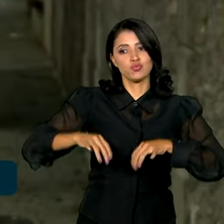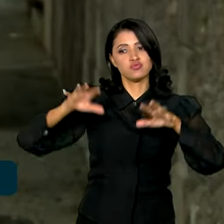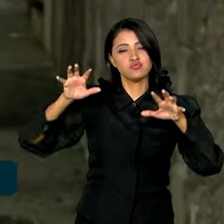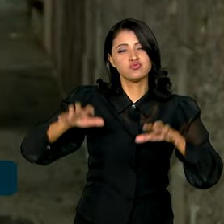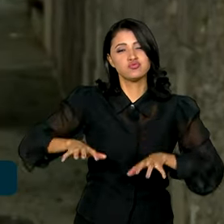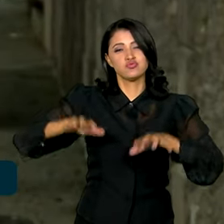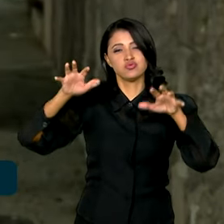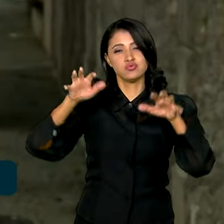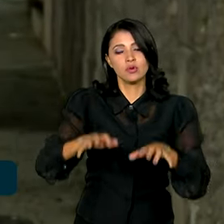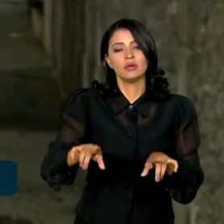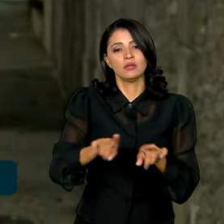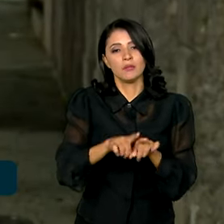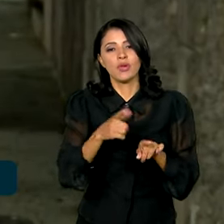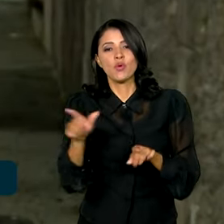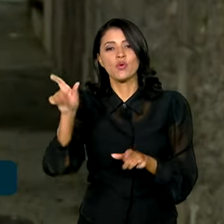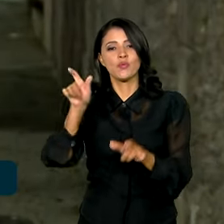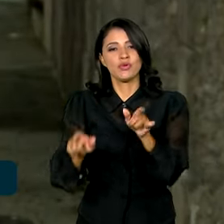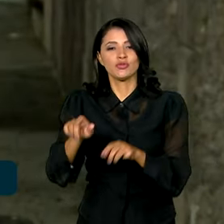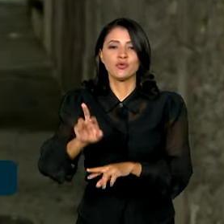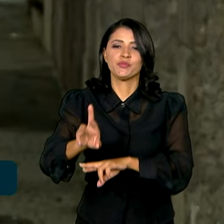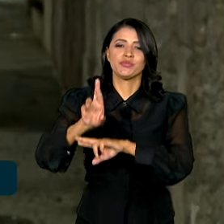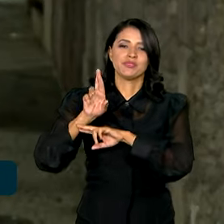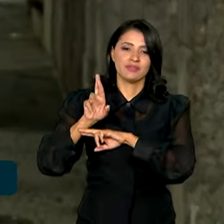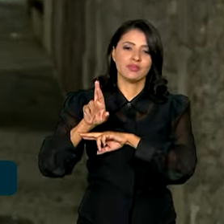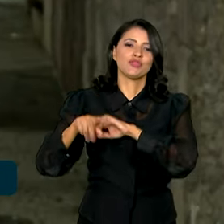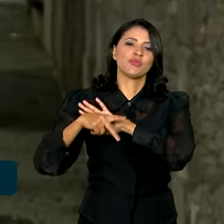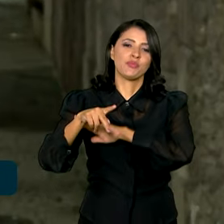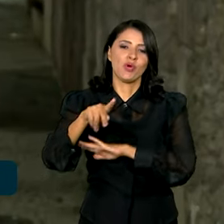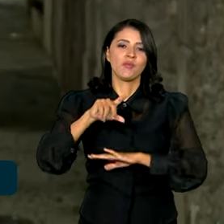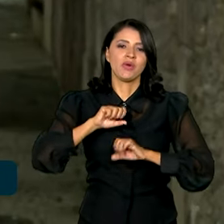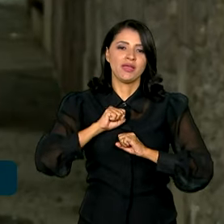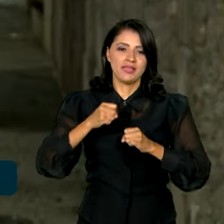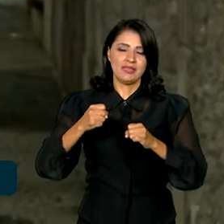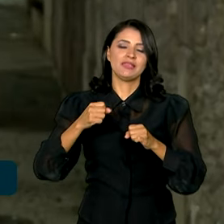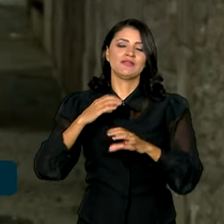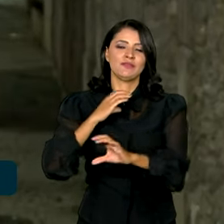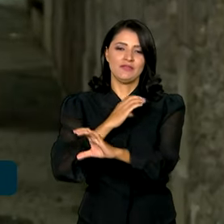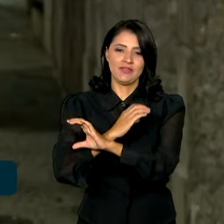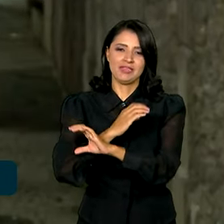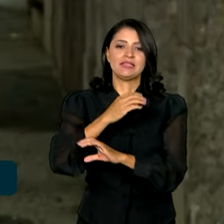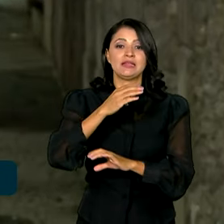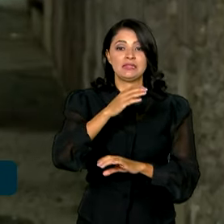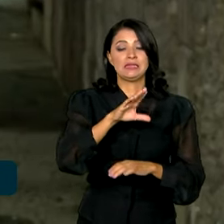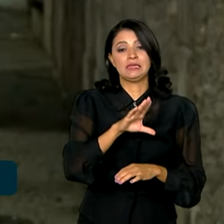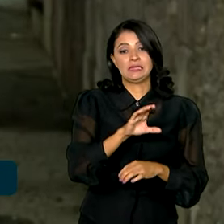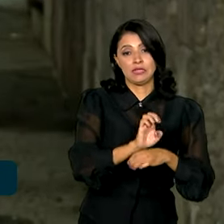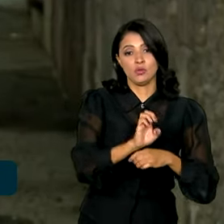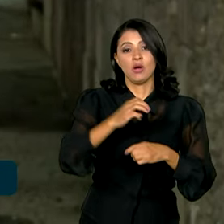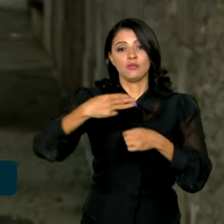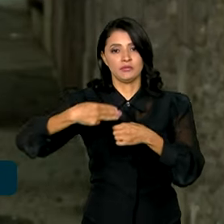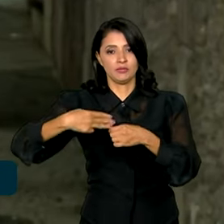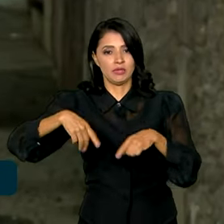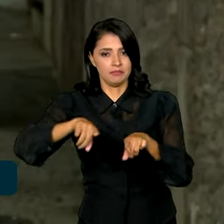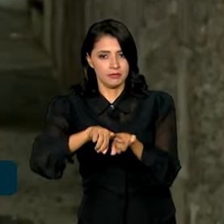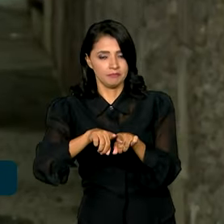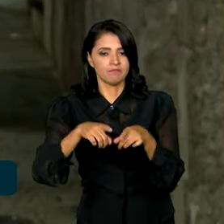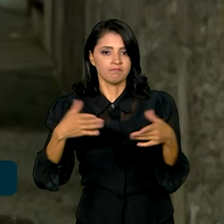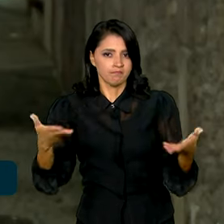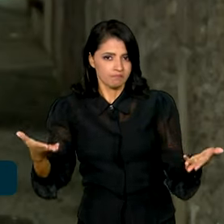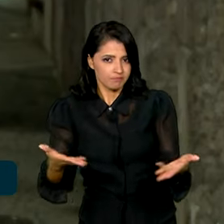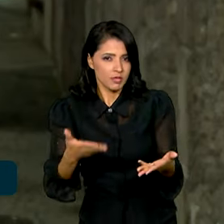e com representantes das defesas civil, estadual e municipais. E agora a gente